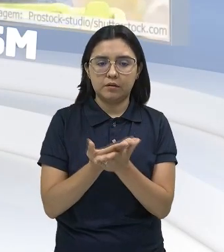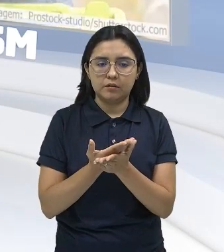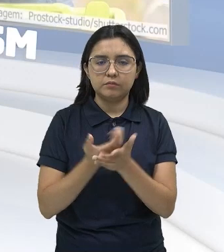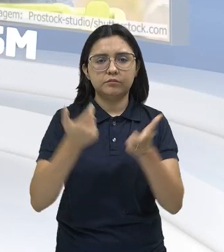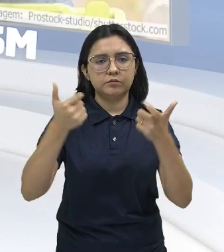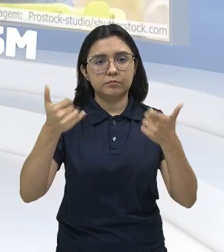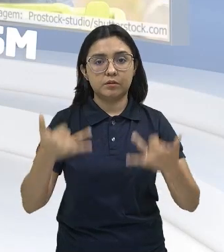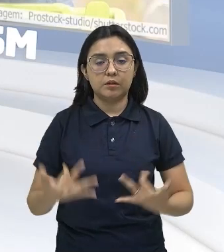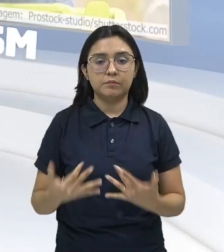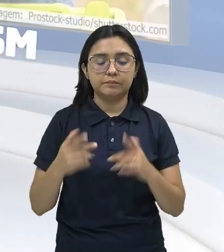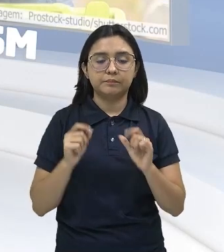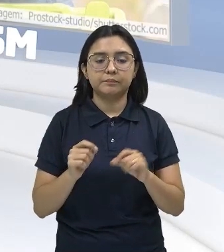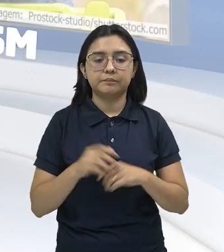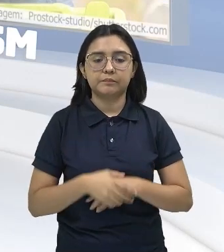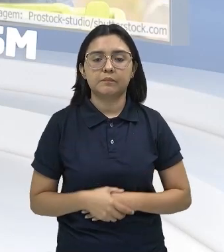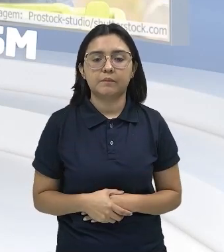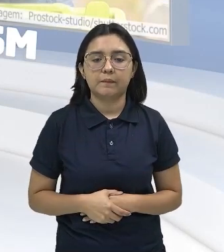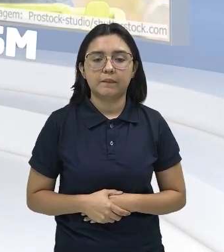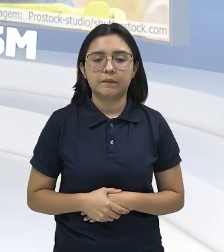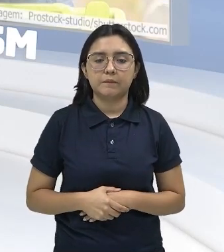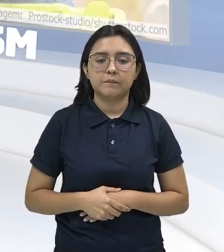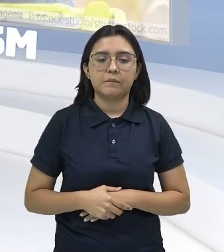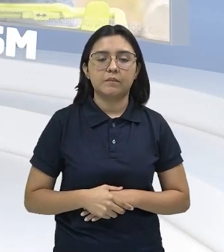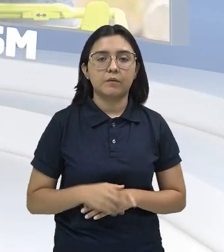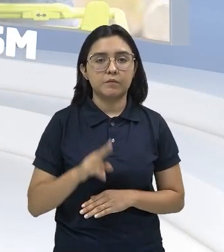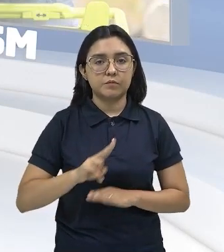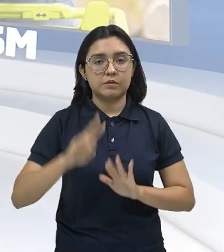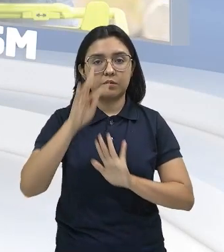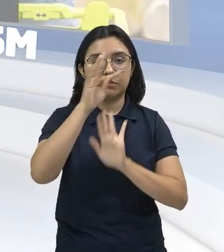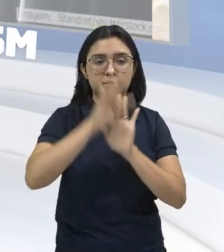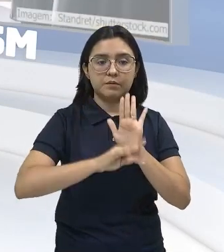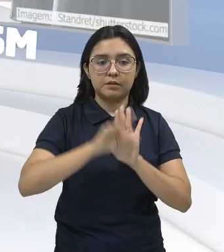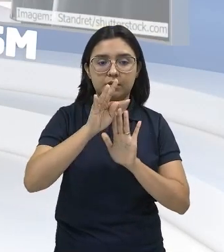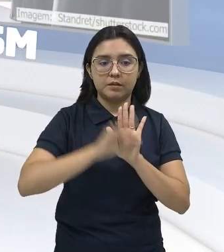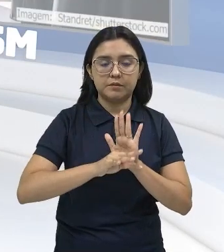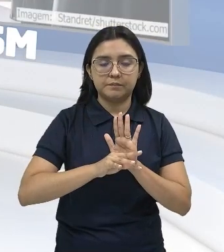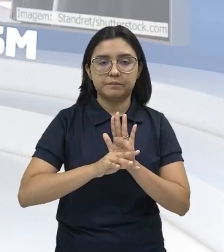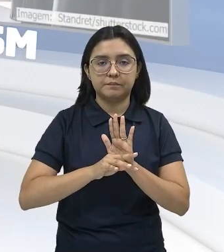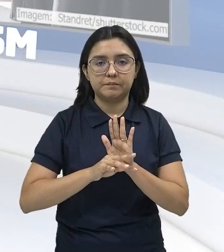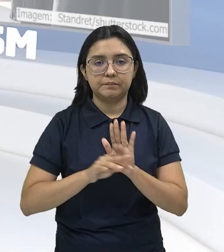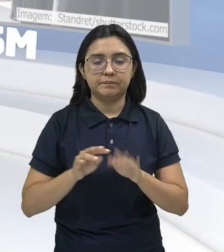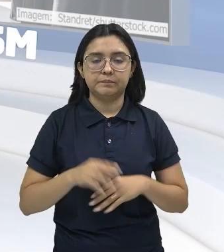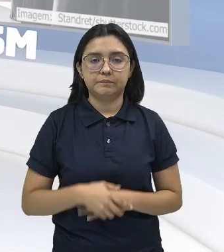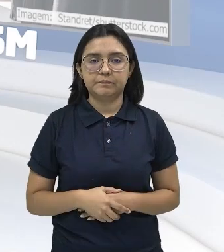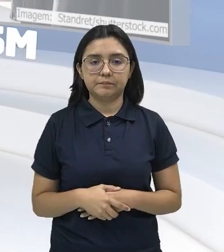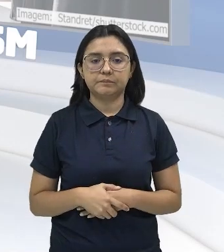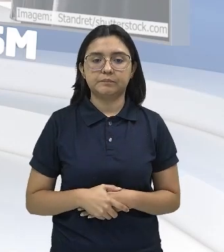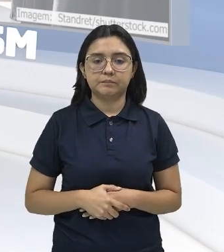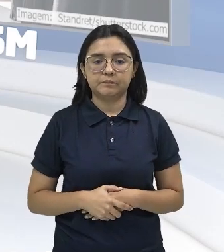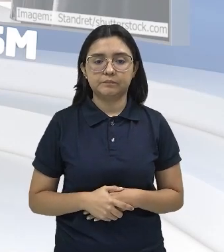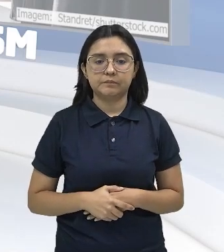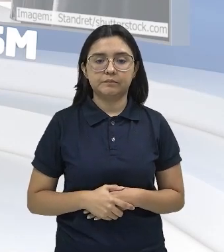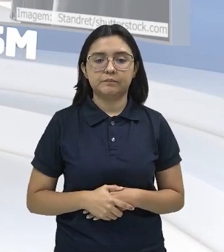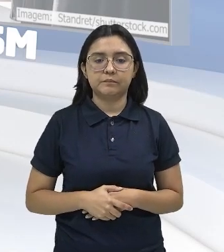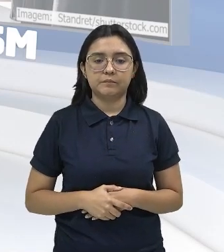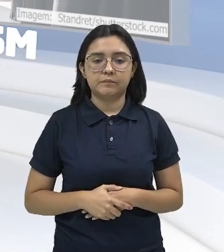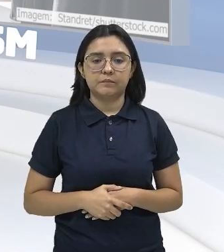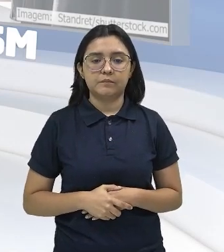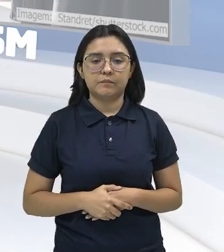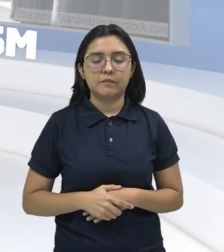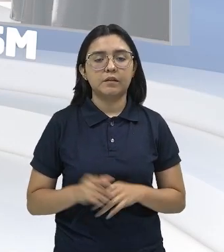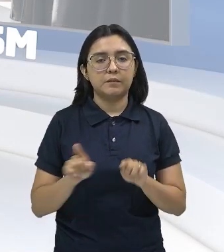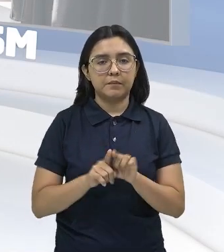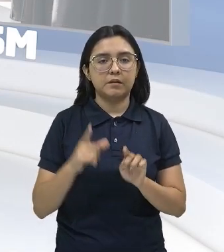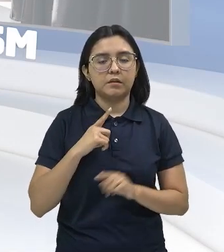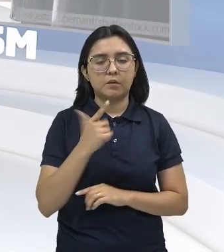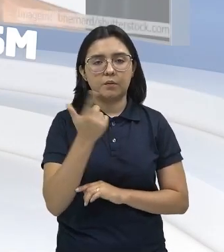consumerism, através de textos, que esse é o tema da nossa aula de hoje, além de outros